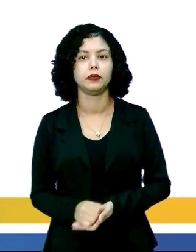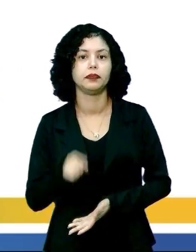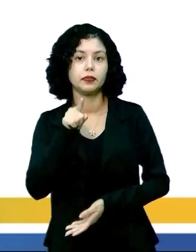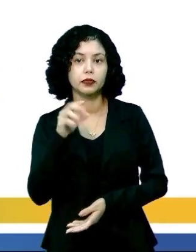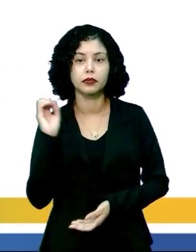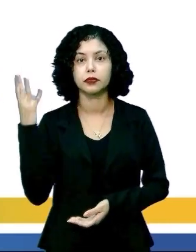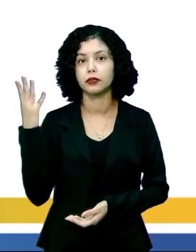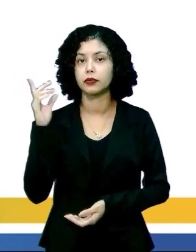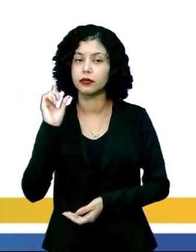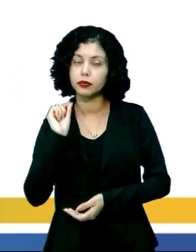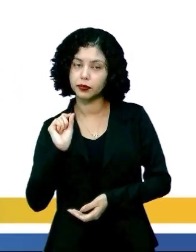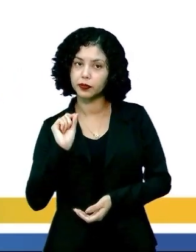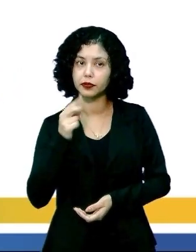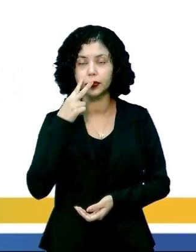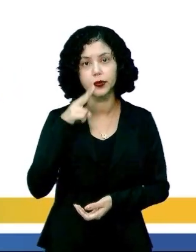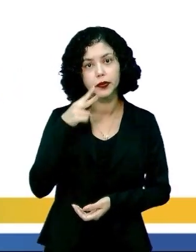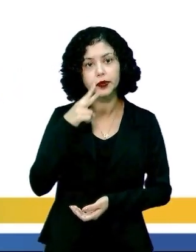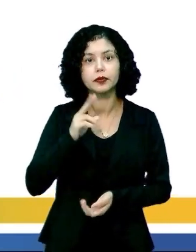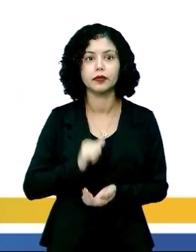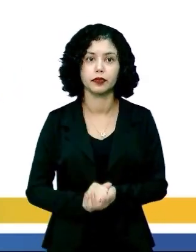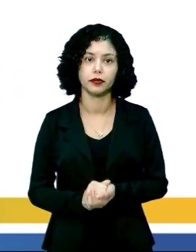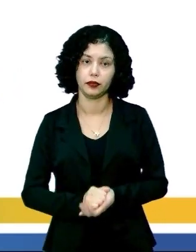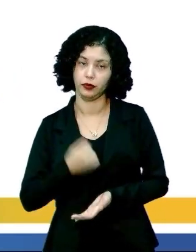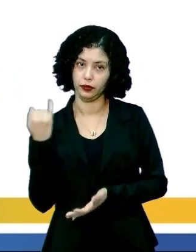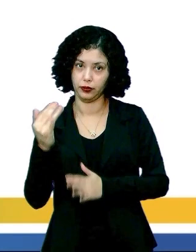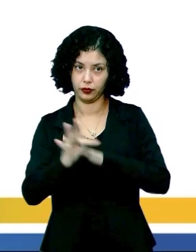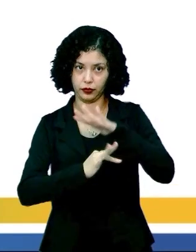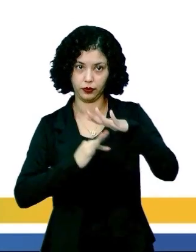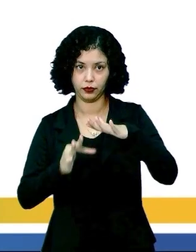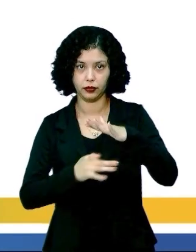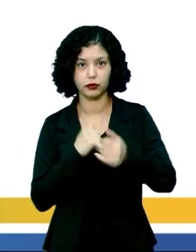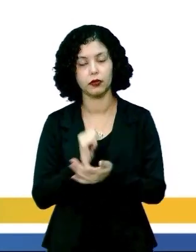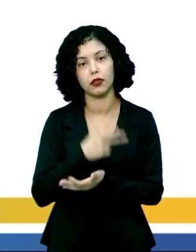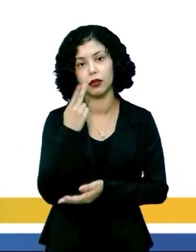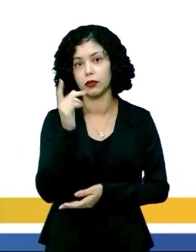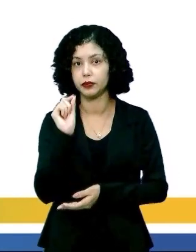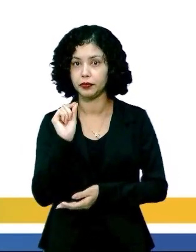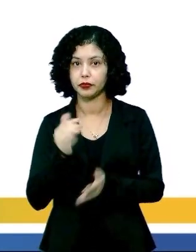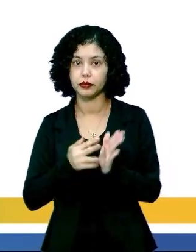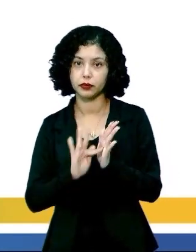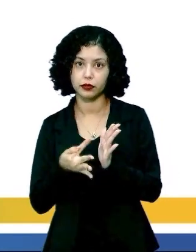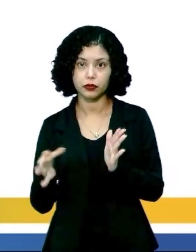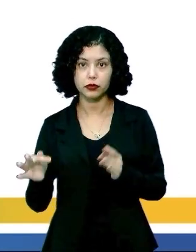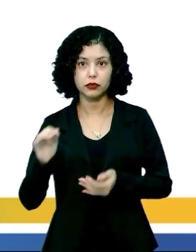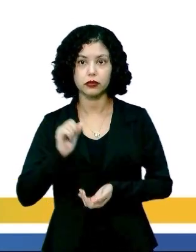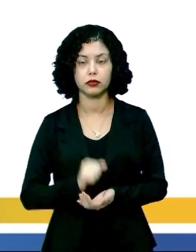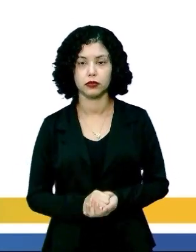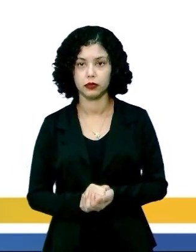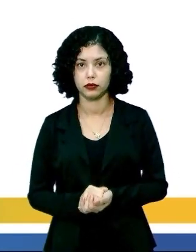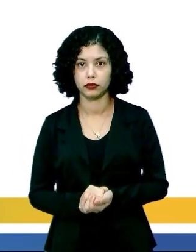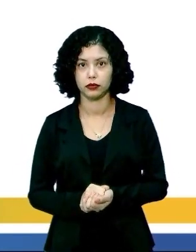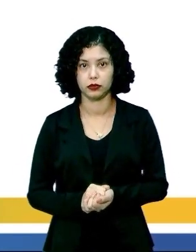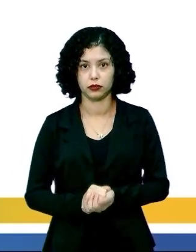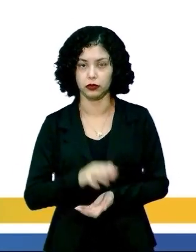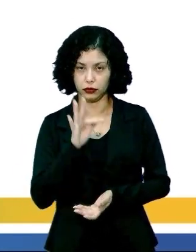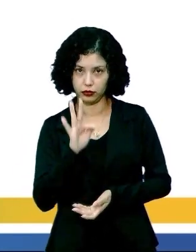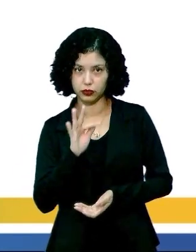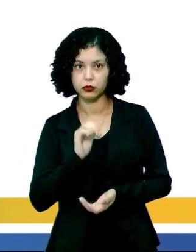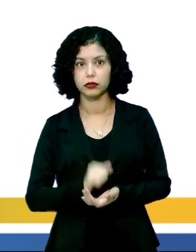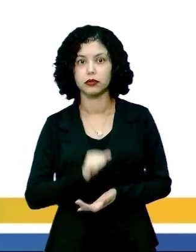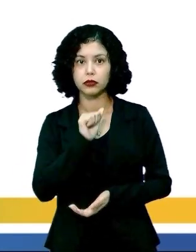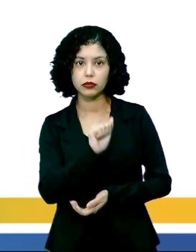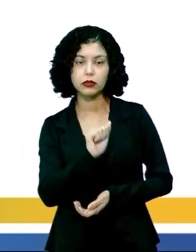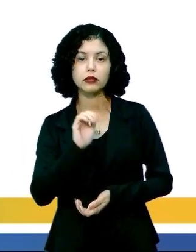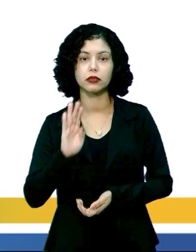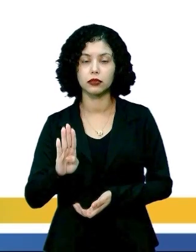Nesse caso aí, ó, nós vamos ver a definição formal. Dizemos que a função, tá, de f de A em